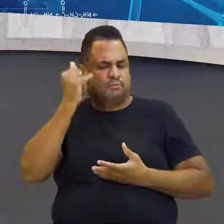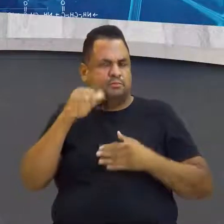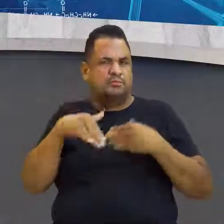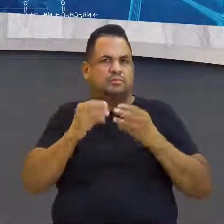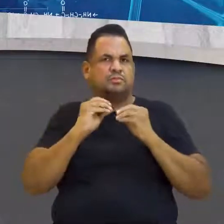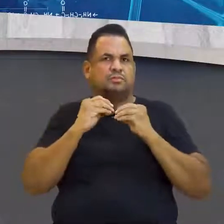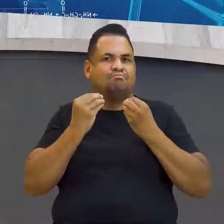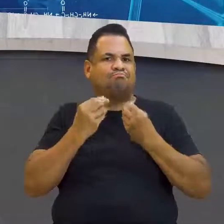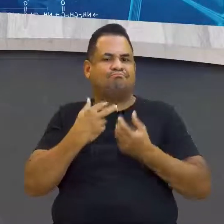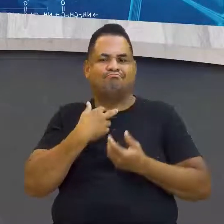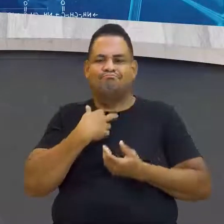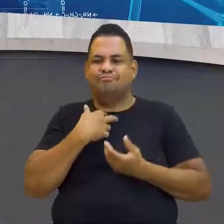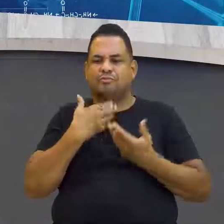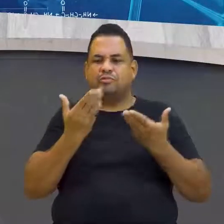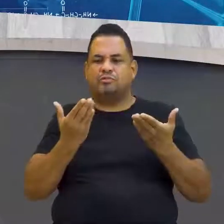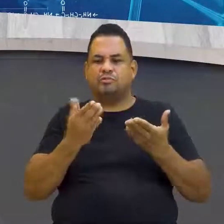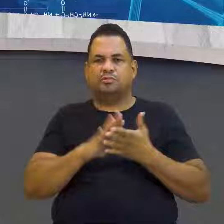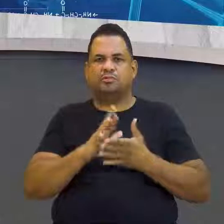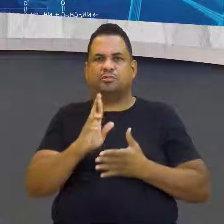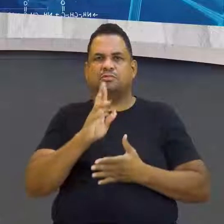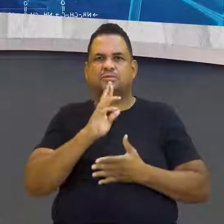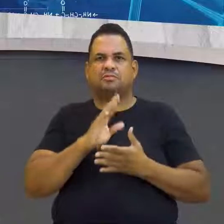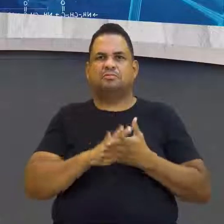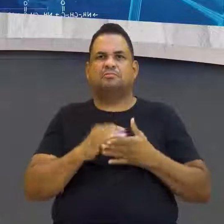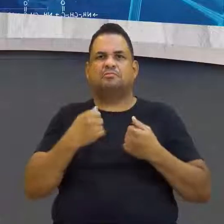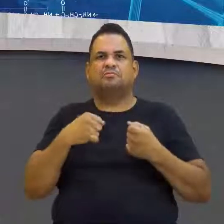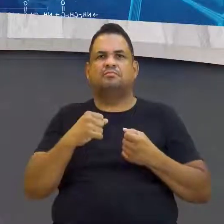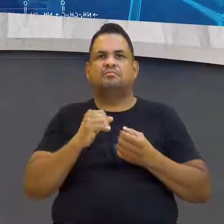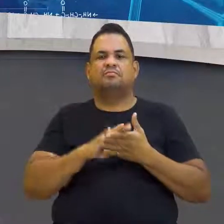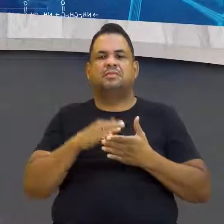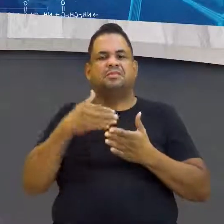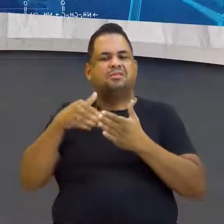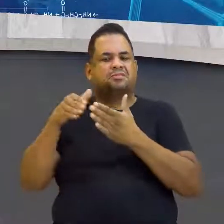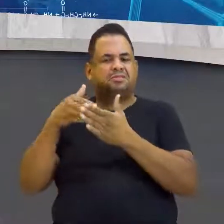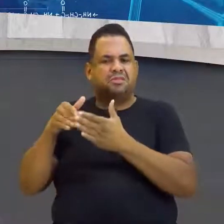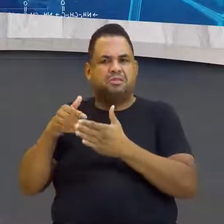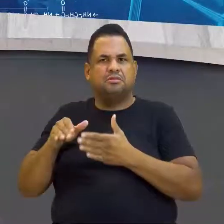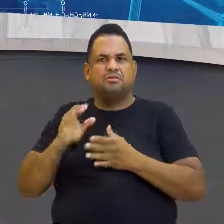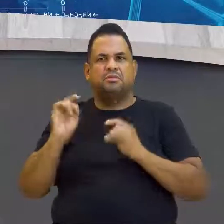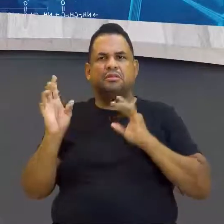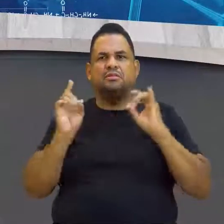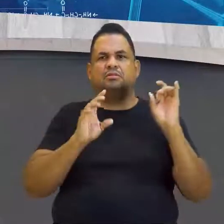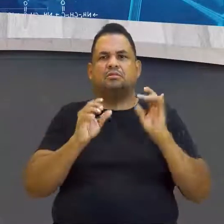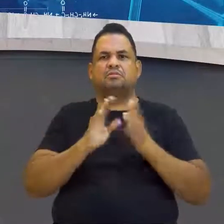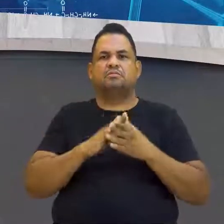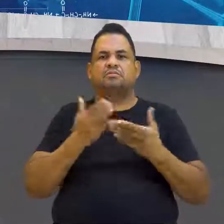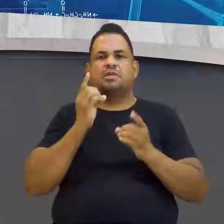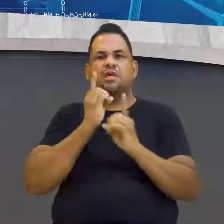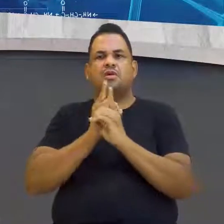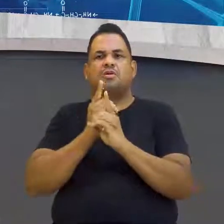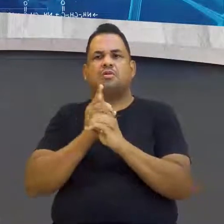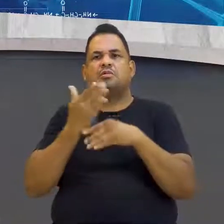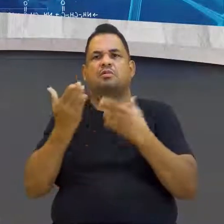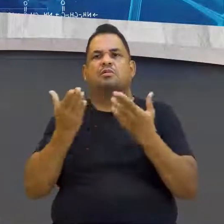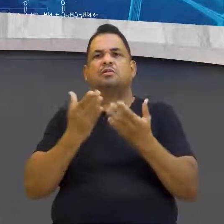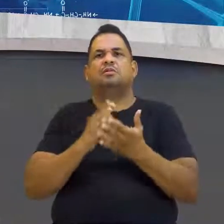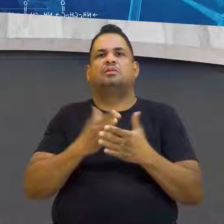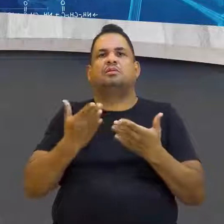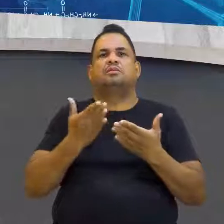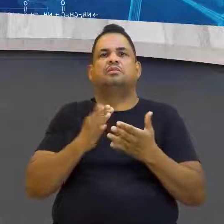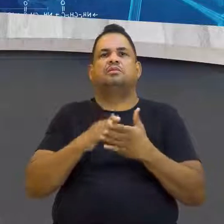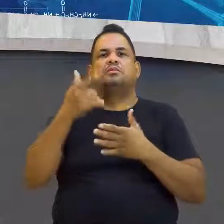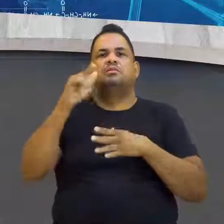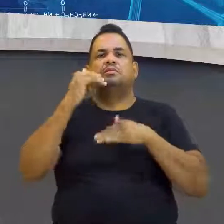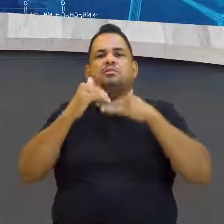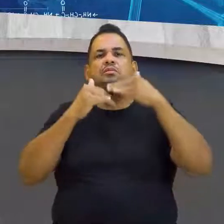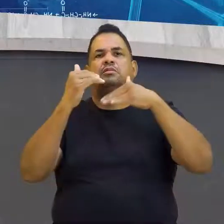não podem ser essa resposta. Então, a gente também pode ir eliminando e até chegar naquele ponto que você consiga